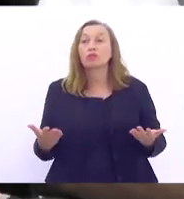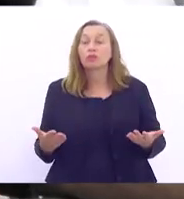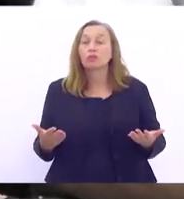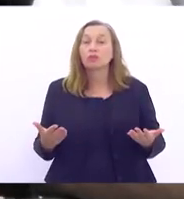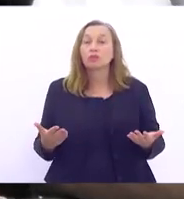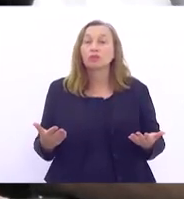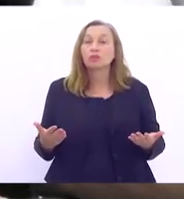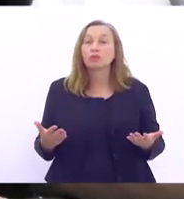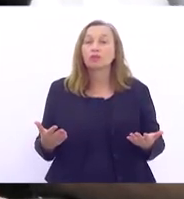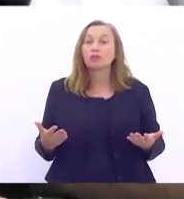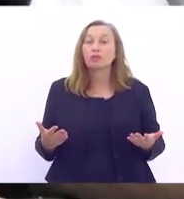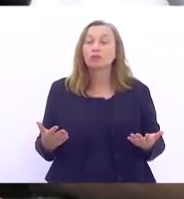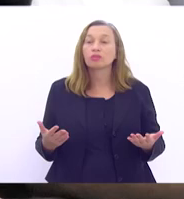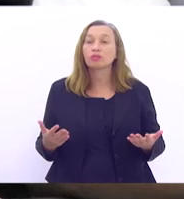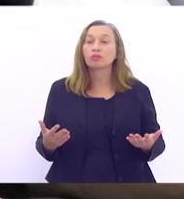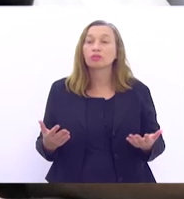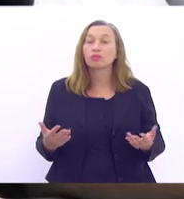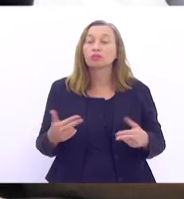contraria